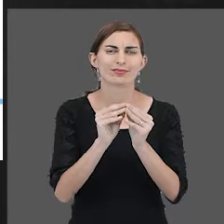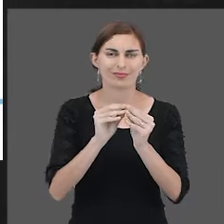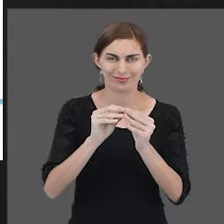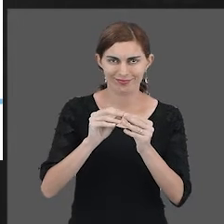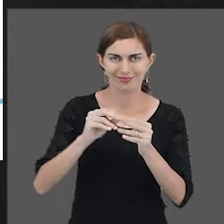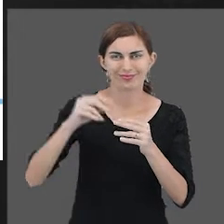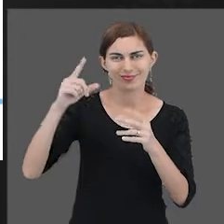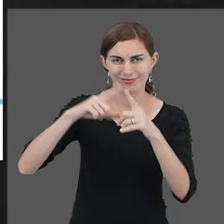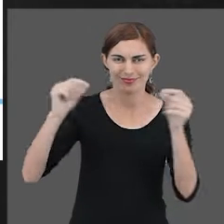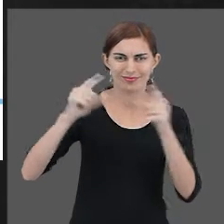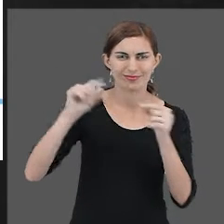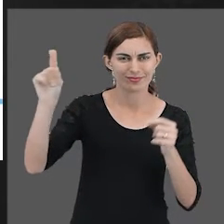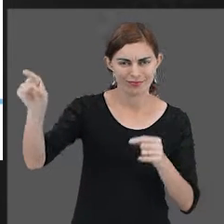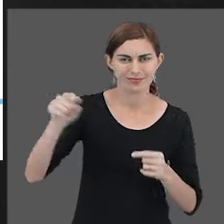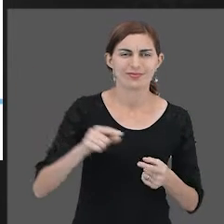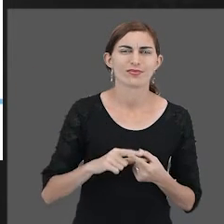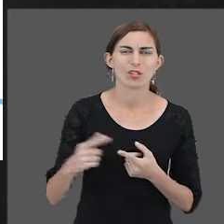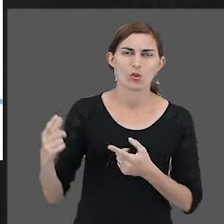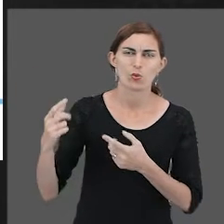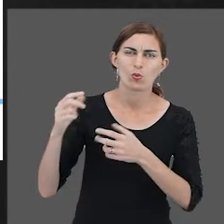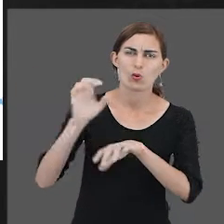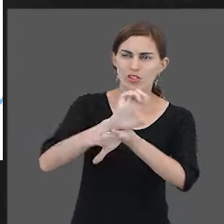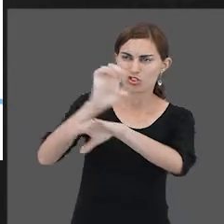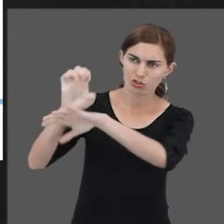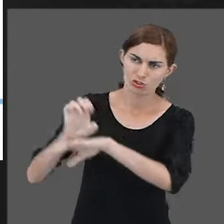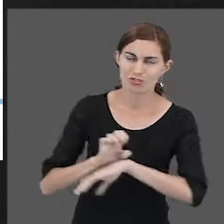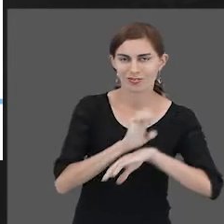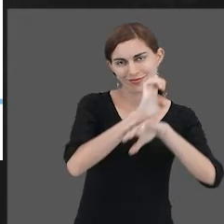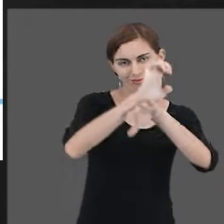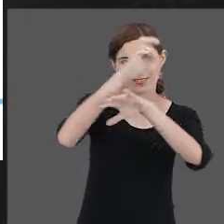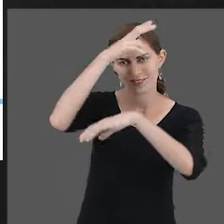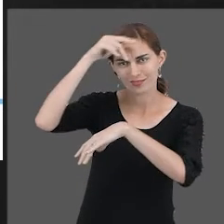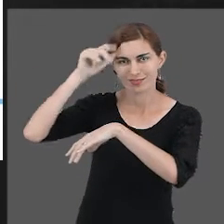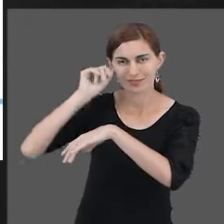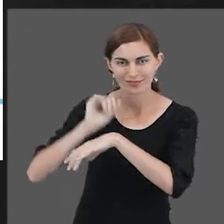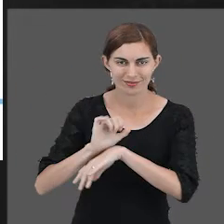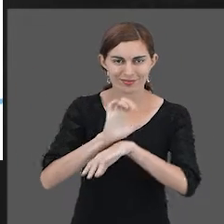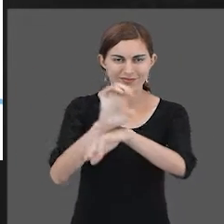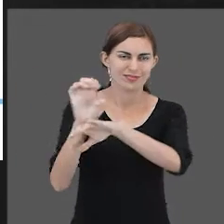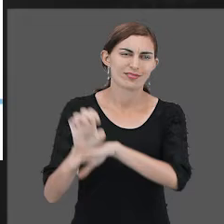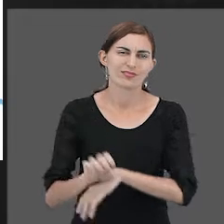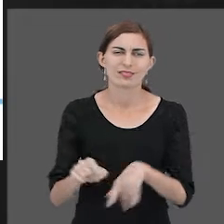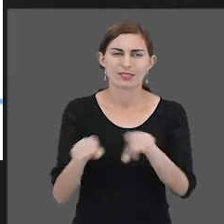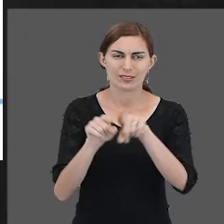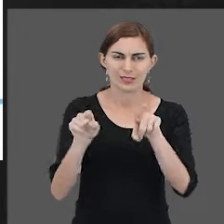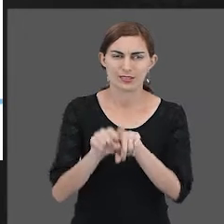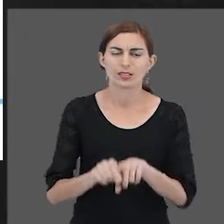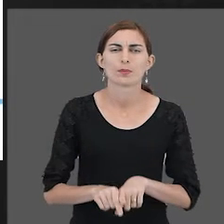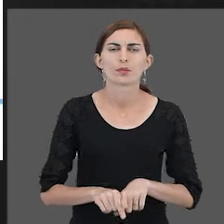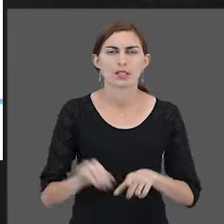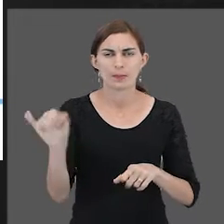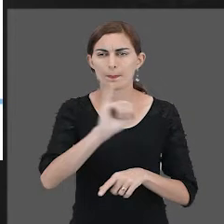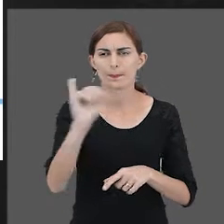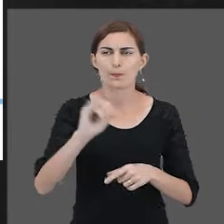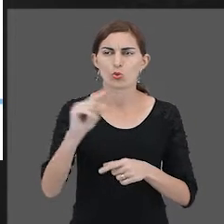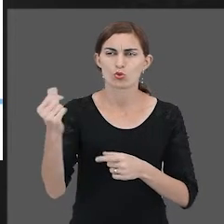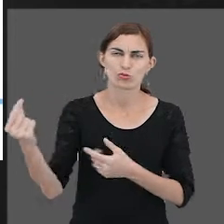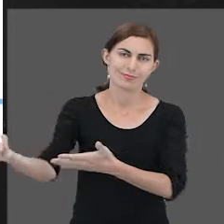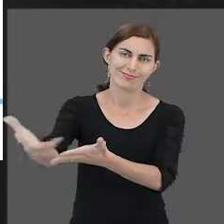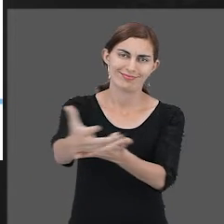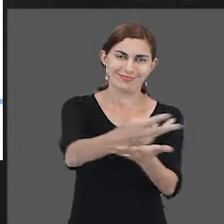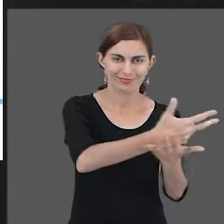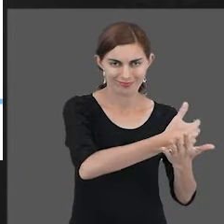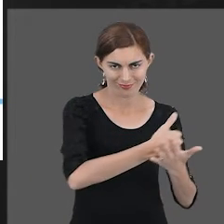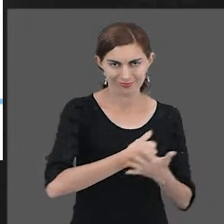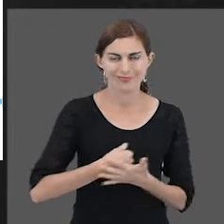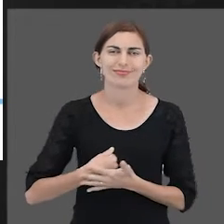União, 10% do montante resultante da contribuição dos estados e municípios, receitas da dívida ativa tributária relativa aos impostos que fazem